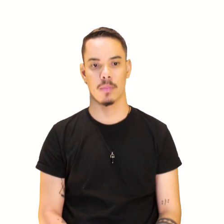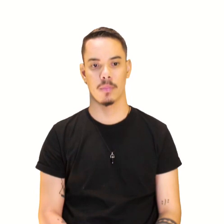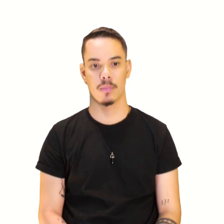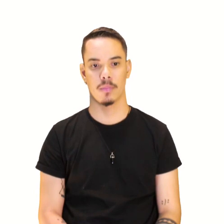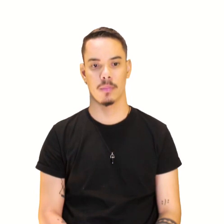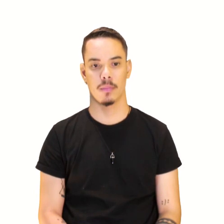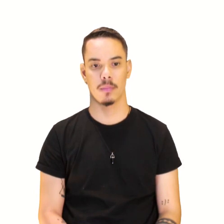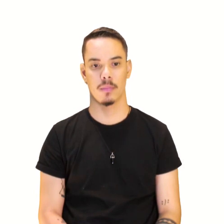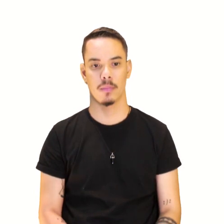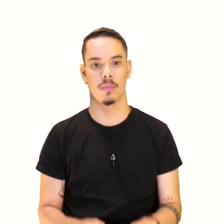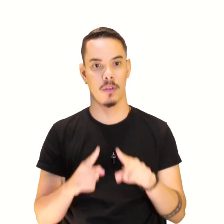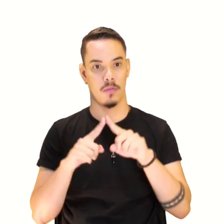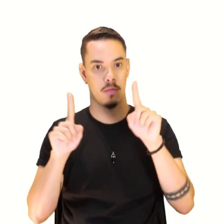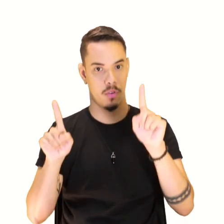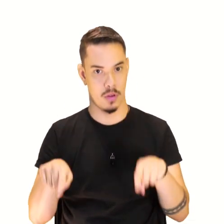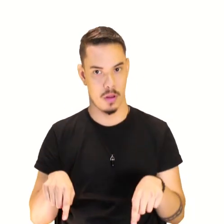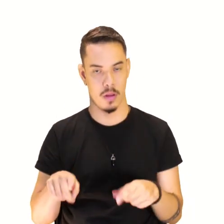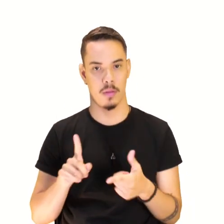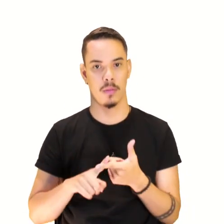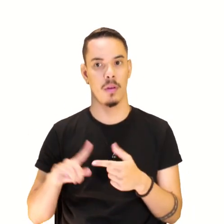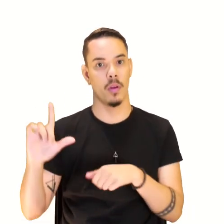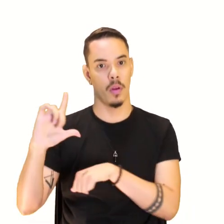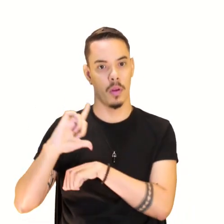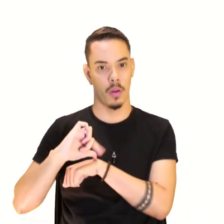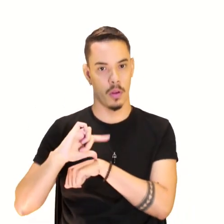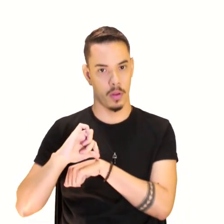temos o que mais horas